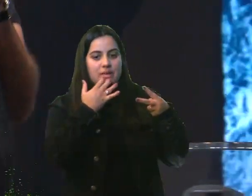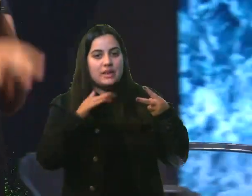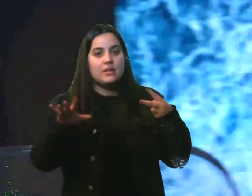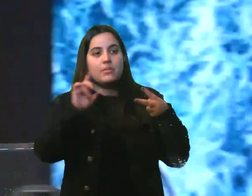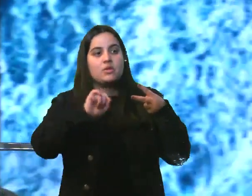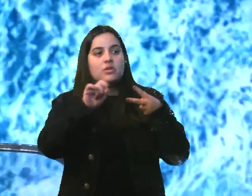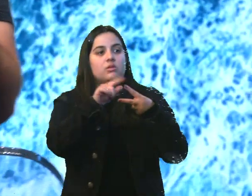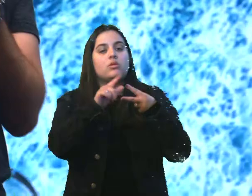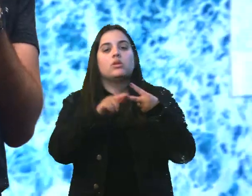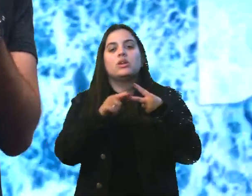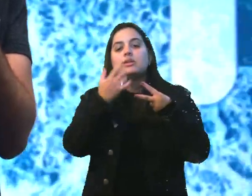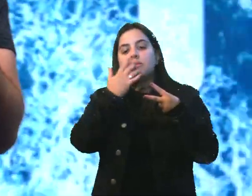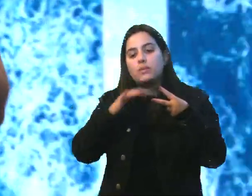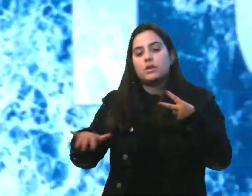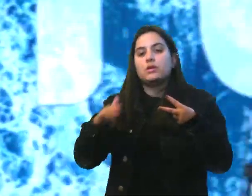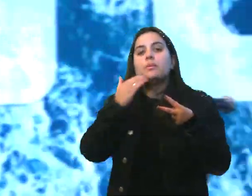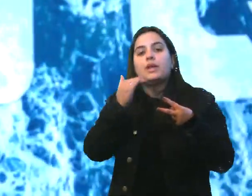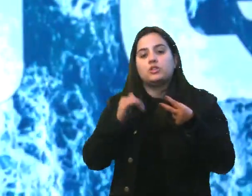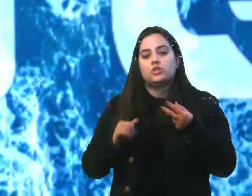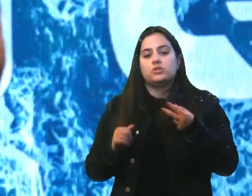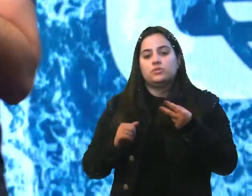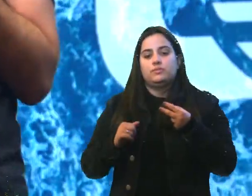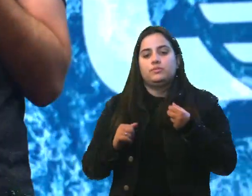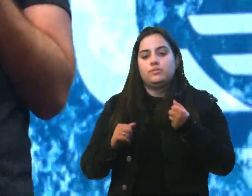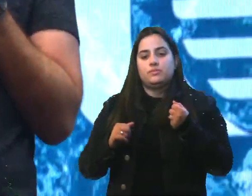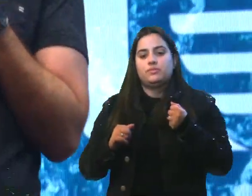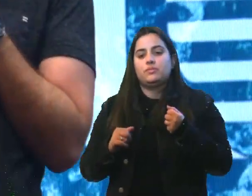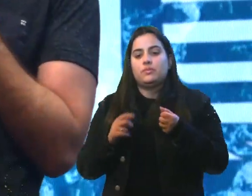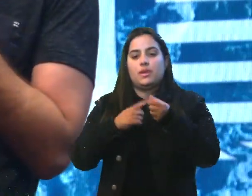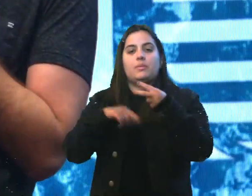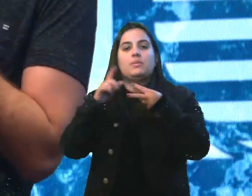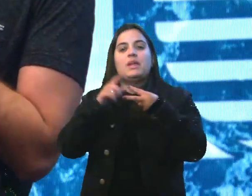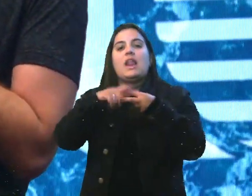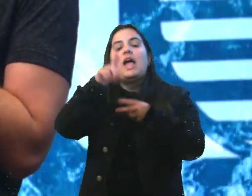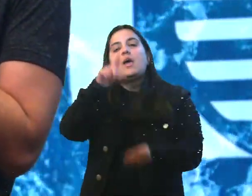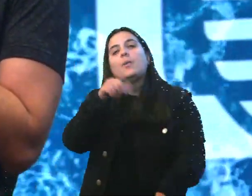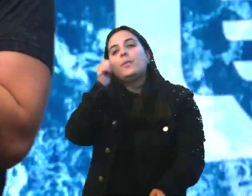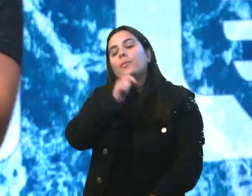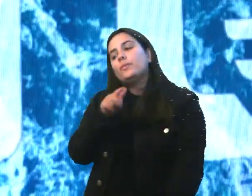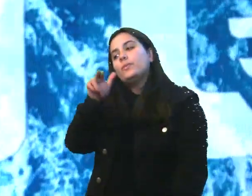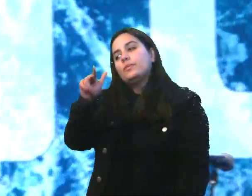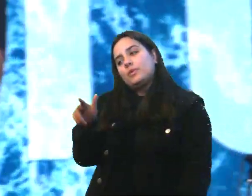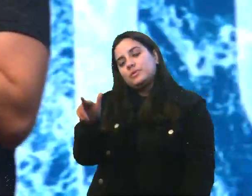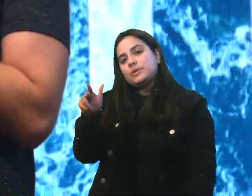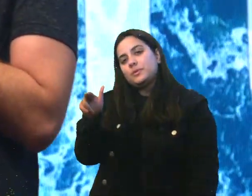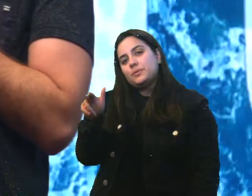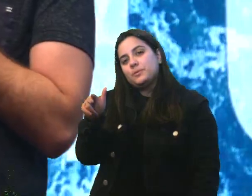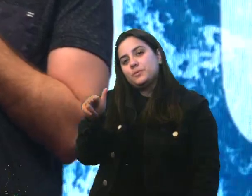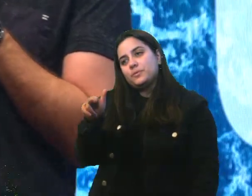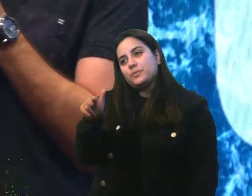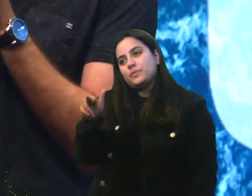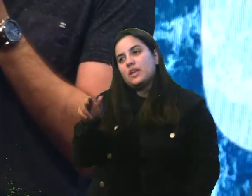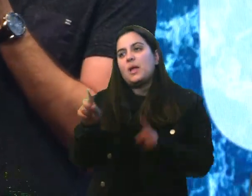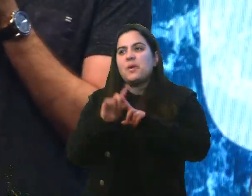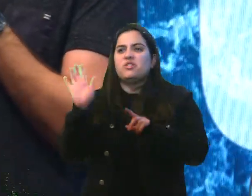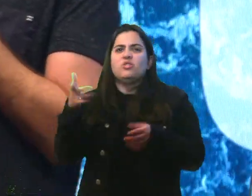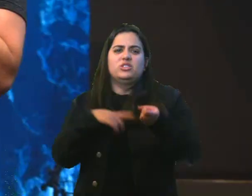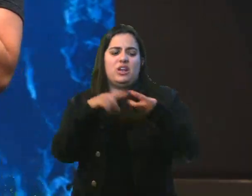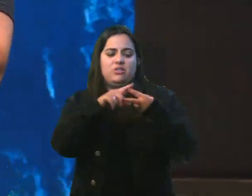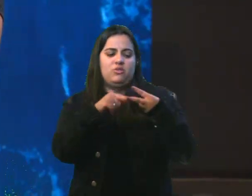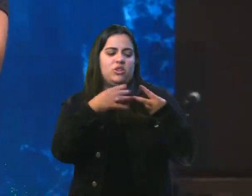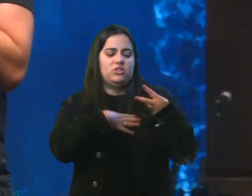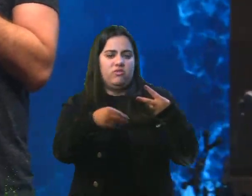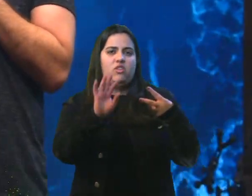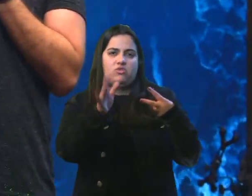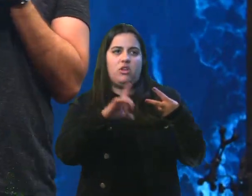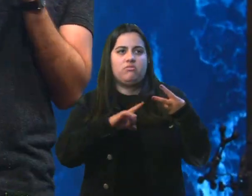2 coisas que criança pede. E a primeira é um irmãozinho. Mas eu já tenho 2 filhos, então um já tem o outro, já